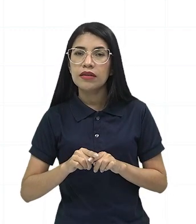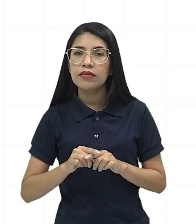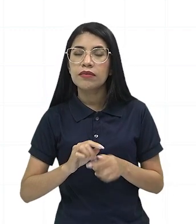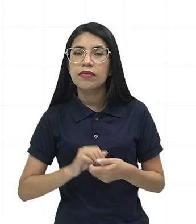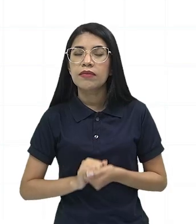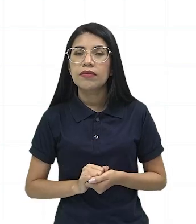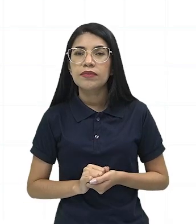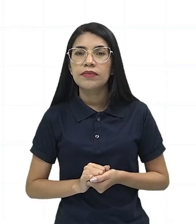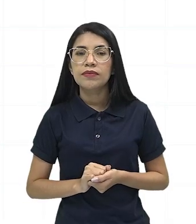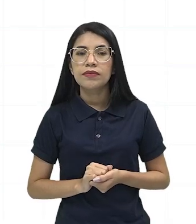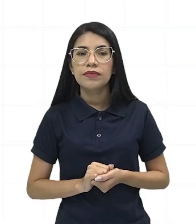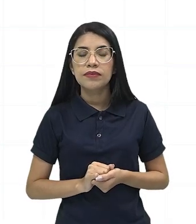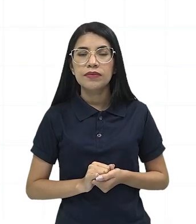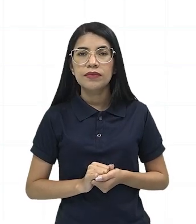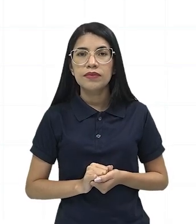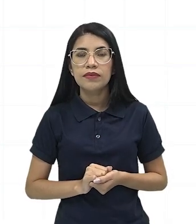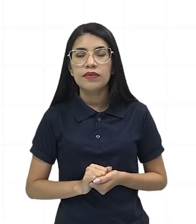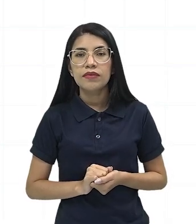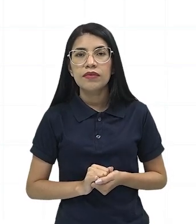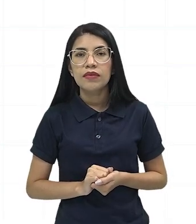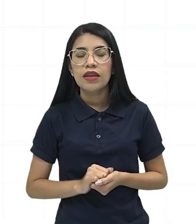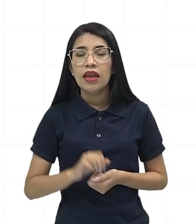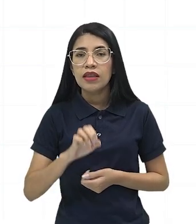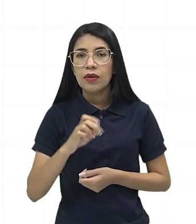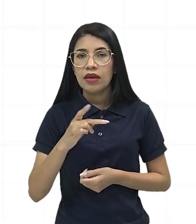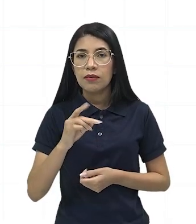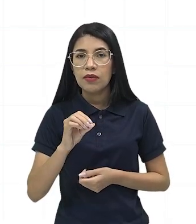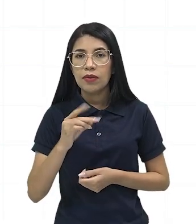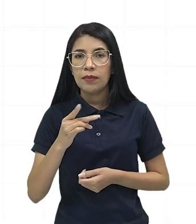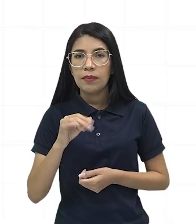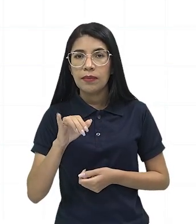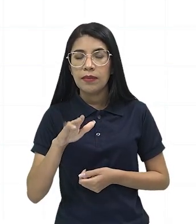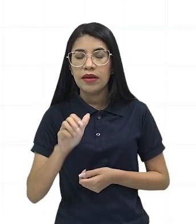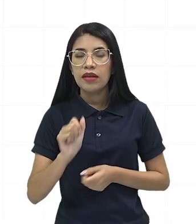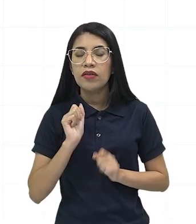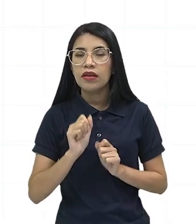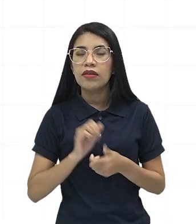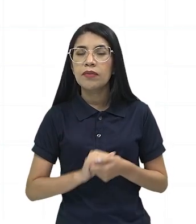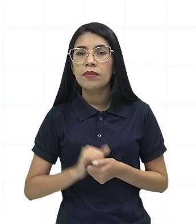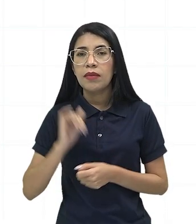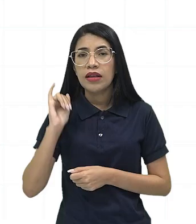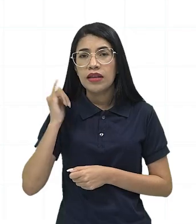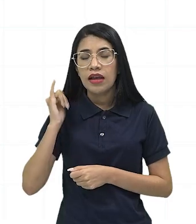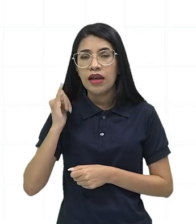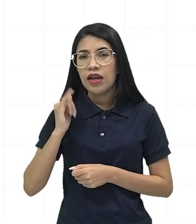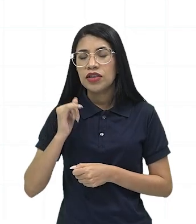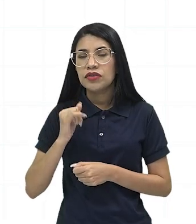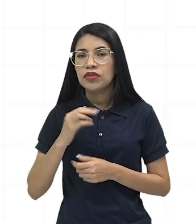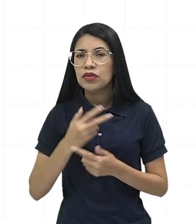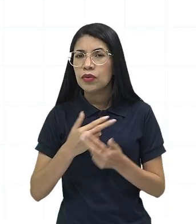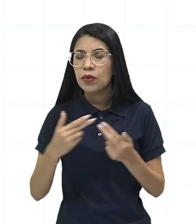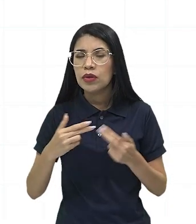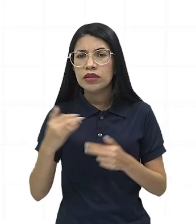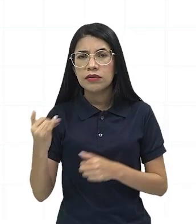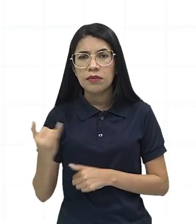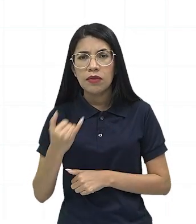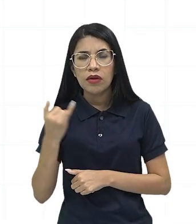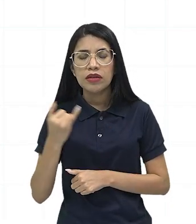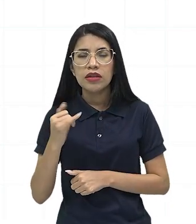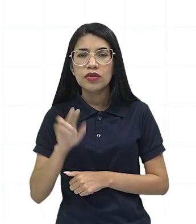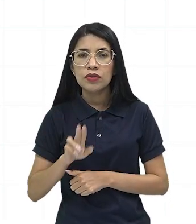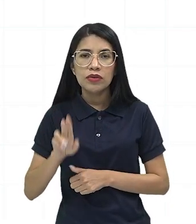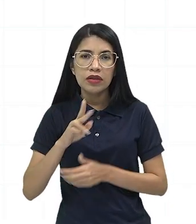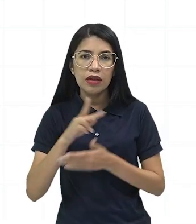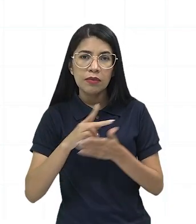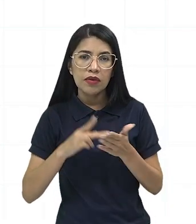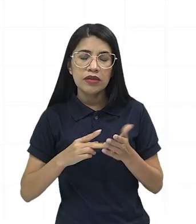pelos rapsodos. Essa epopeia é uma narrativa de caráter sublime, algo grandioso em forma de poesia, porque é